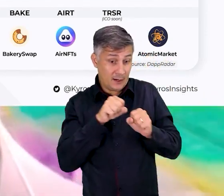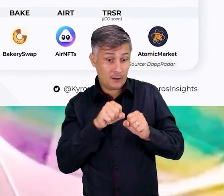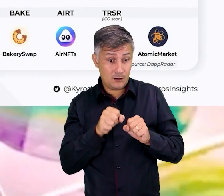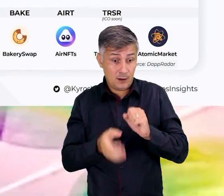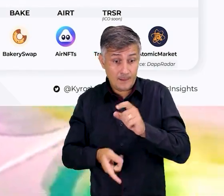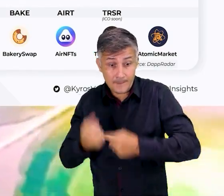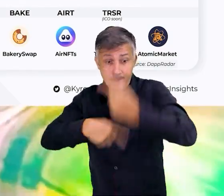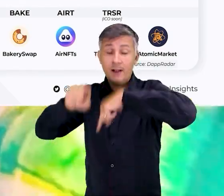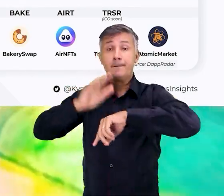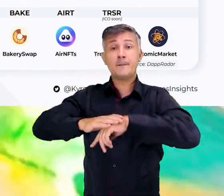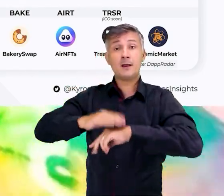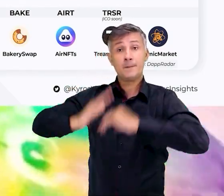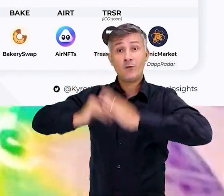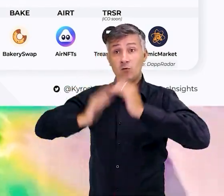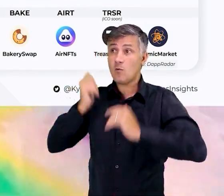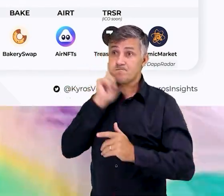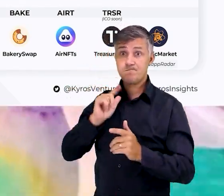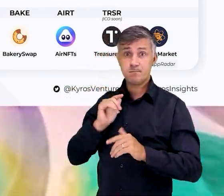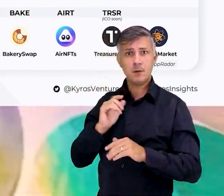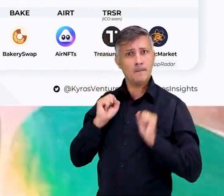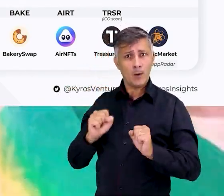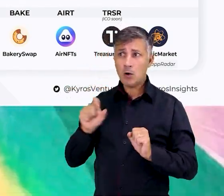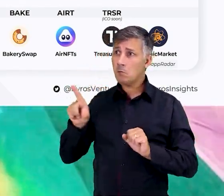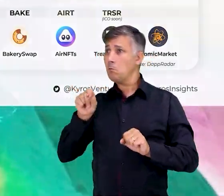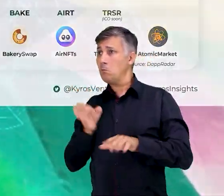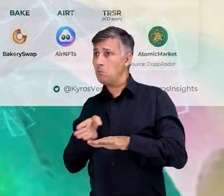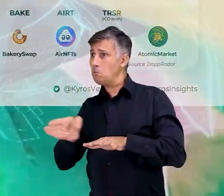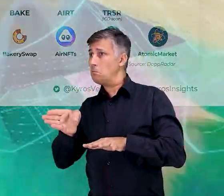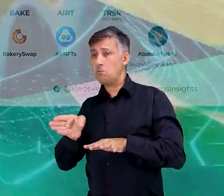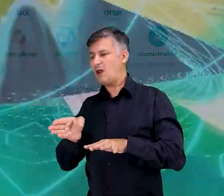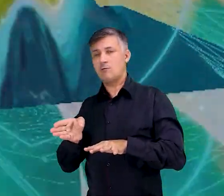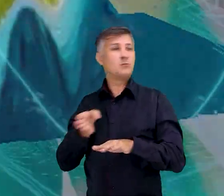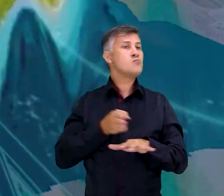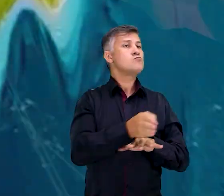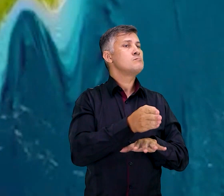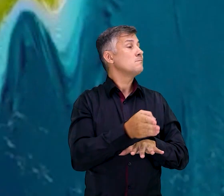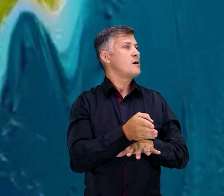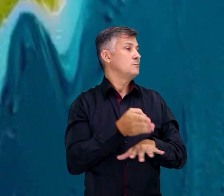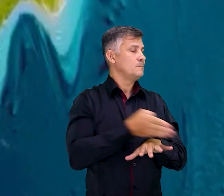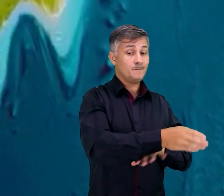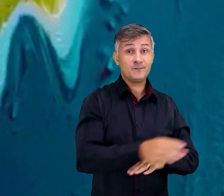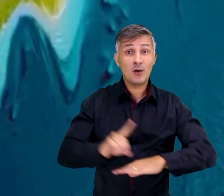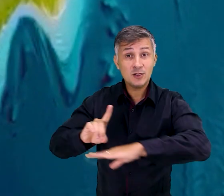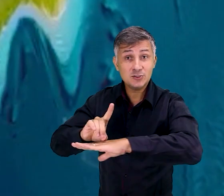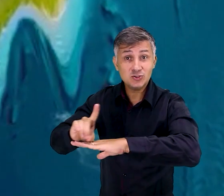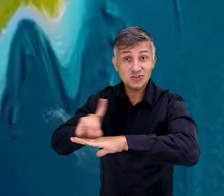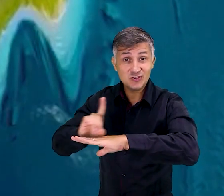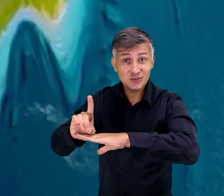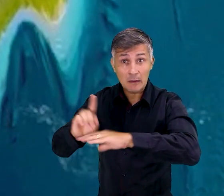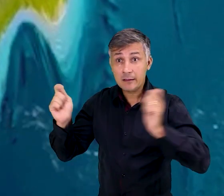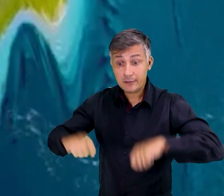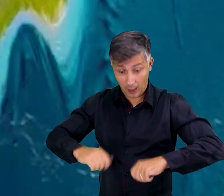carreira mais profissional, ele também vai poder ter liberdade de escolher por esse caminho. O digitalismo é a transmídia